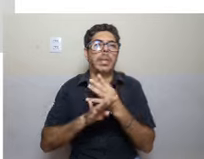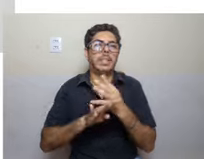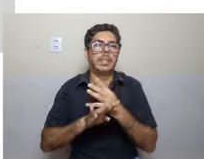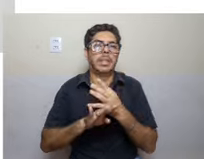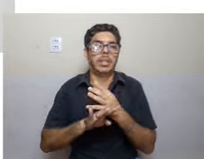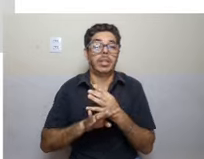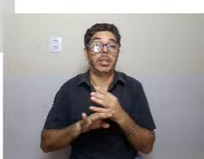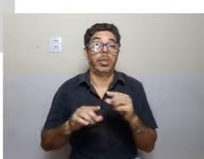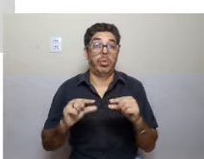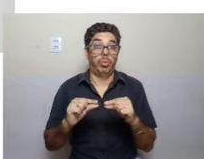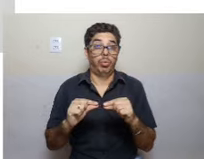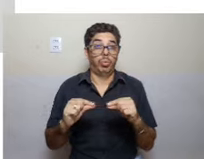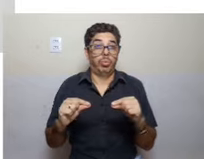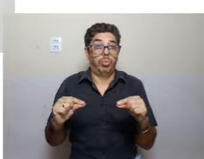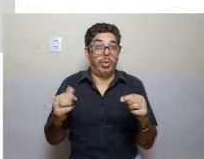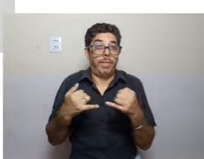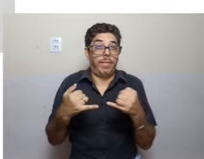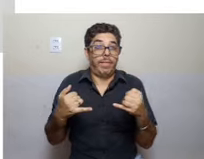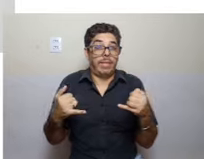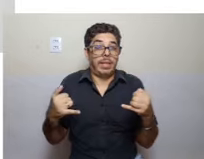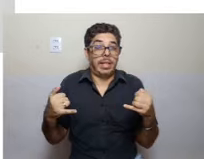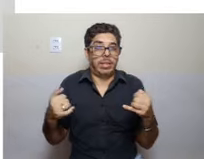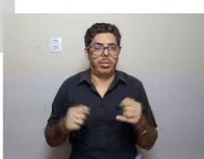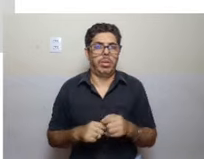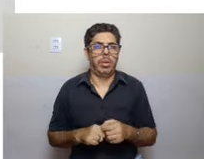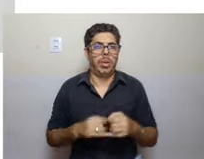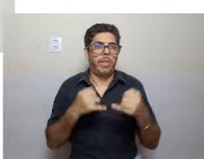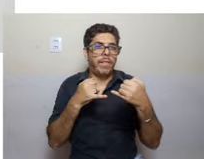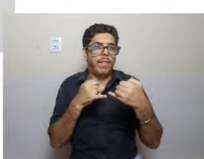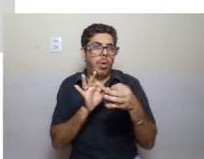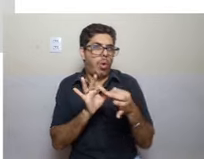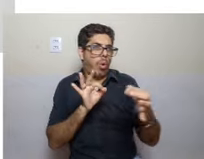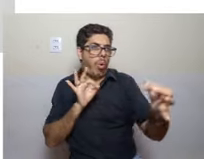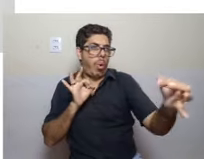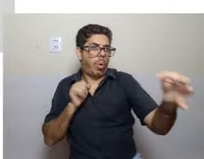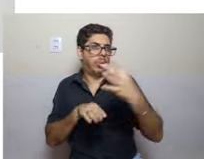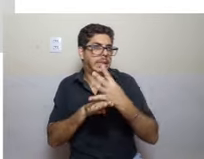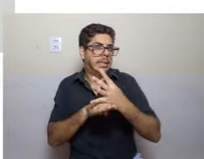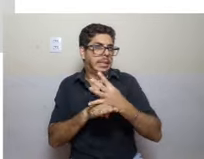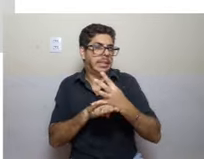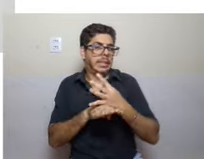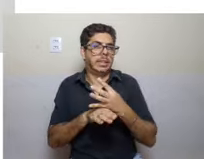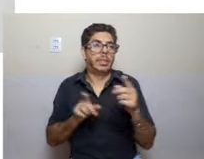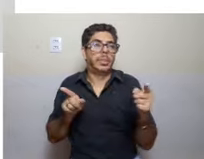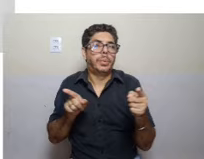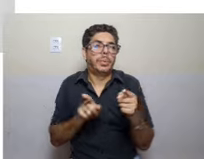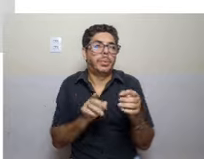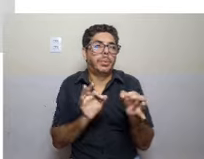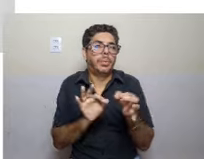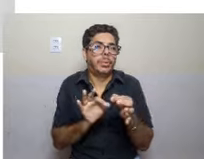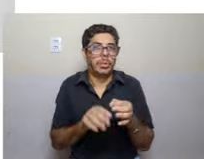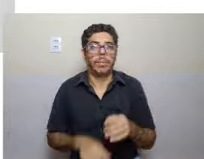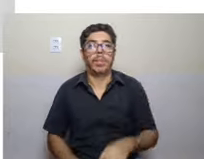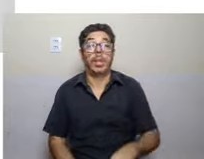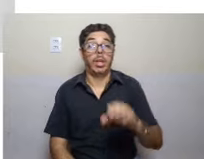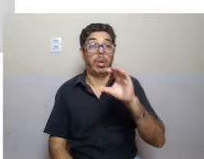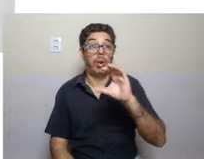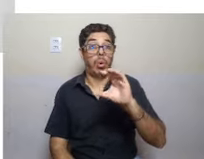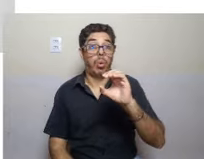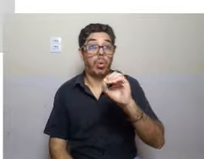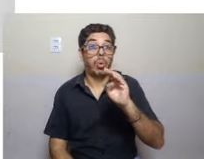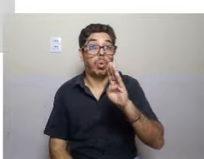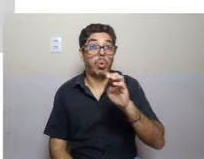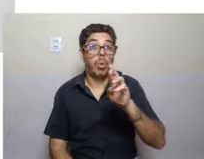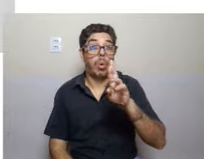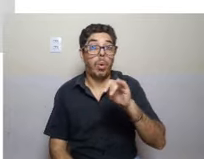mais longos têm resistência maior do que os fios mais curtos, e que um fio de cobre tem menor resistência do que o fio